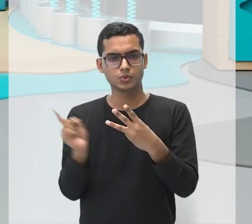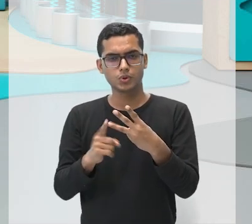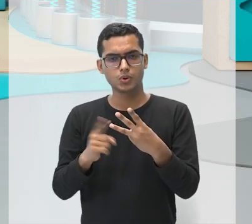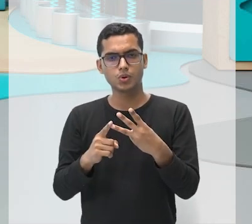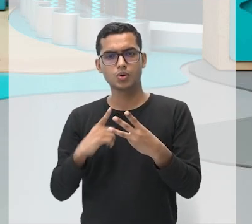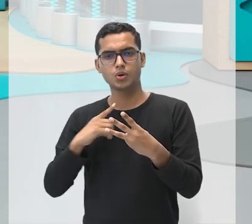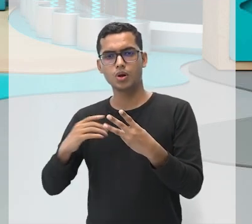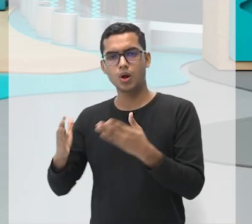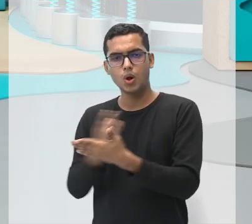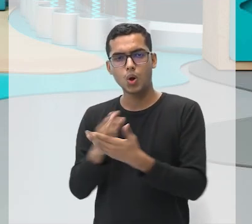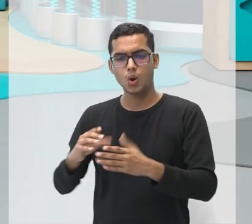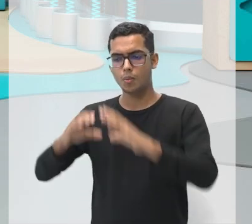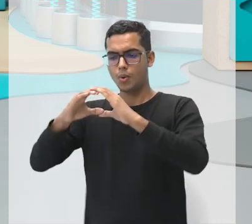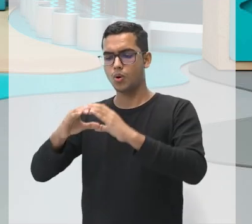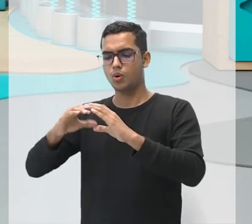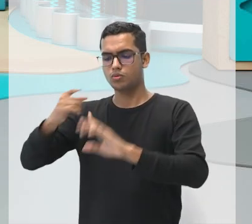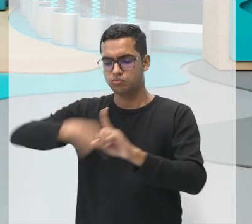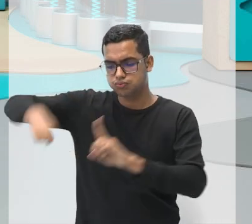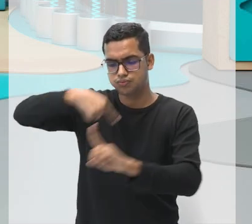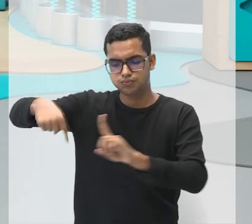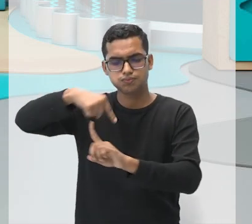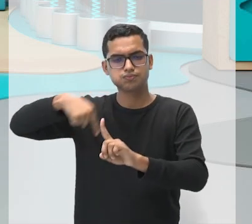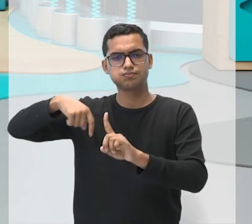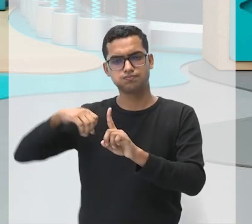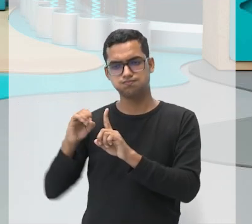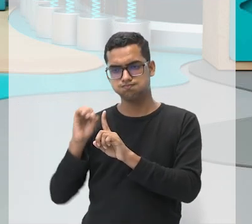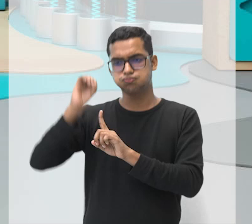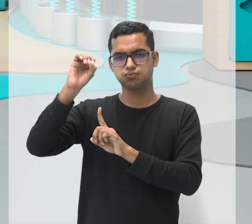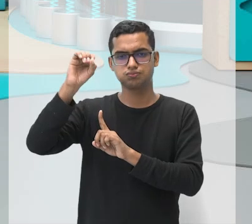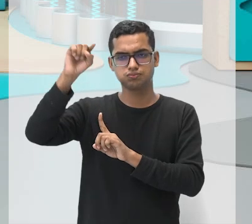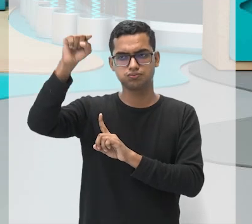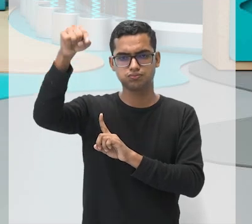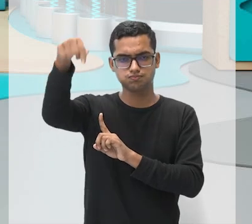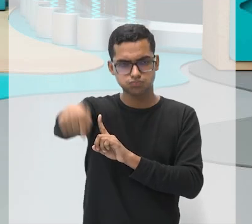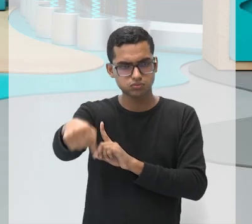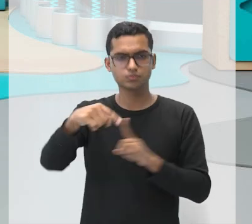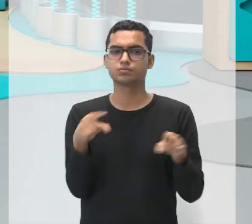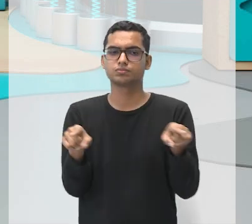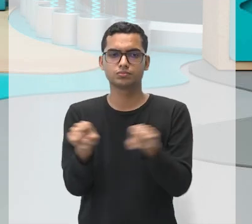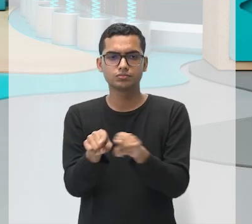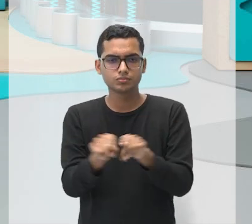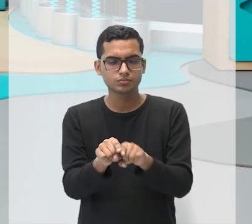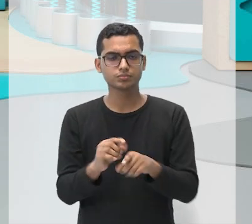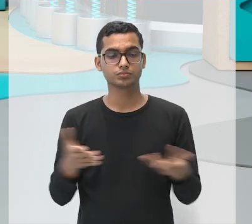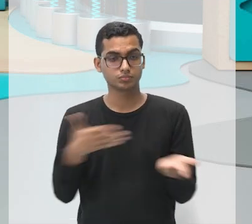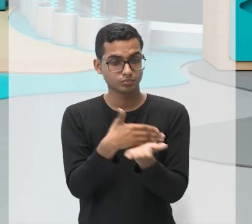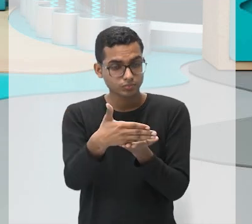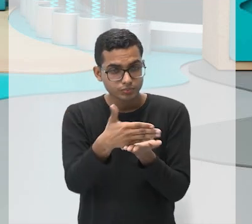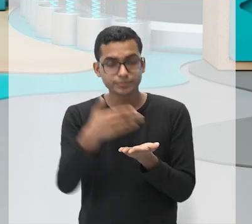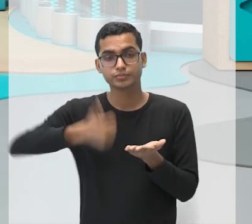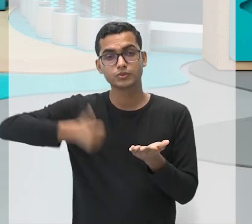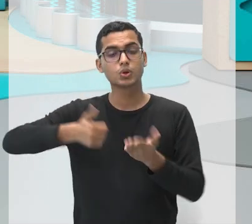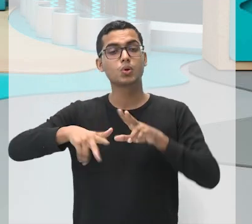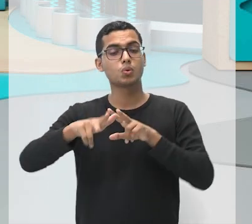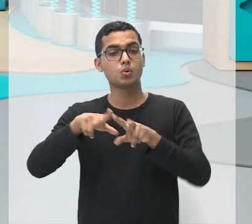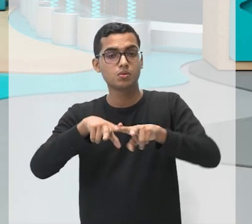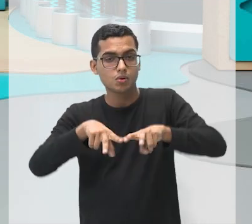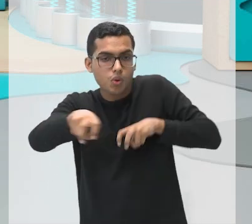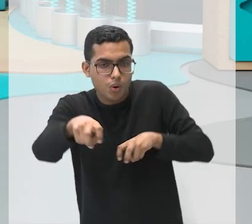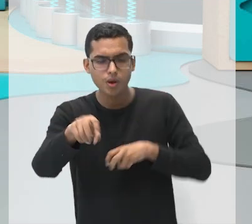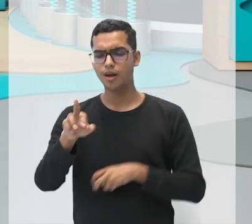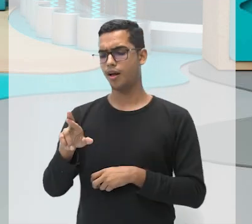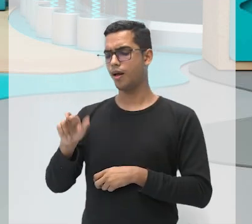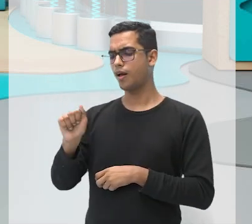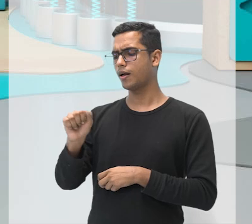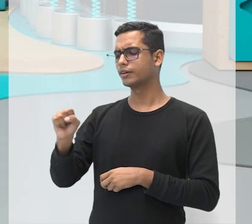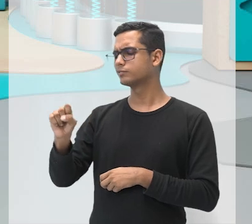começar a esmiuçar um pouquinho essas modalidades, falando inicialmente das corridas rasas. Embora esse termo